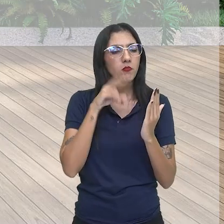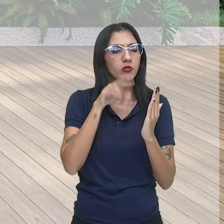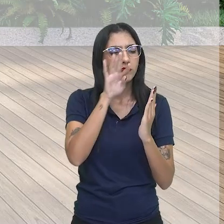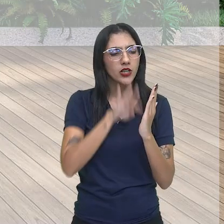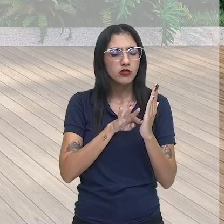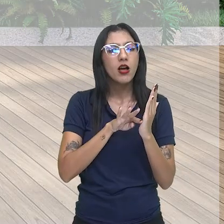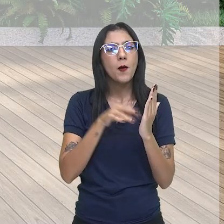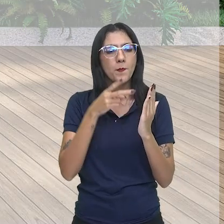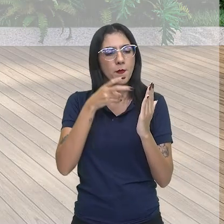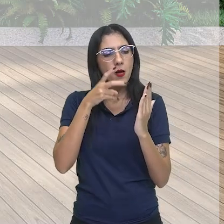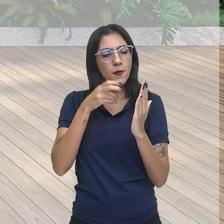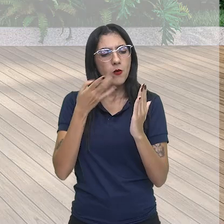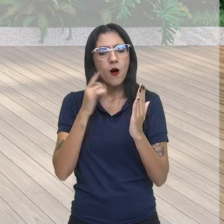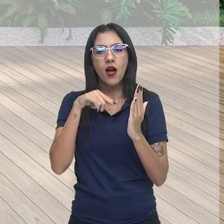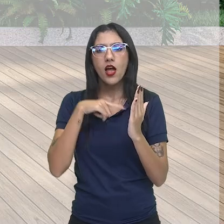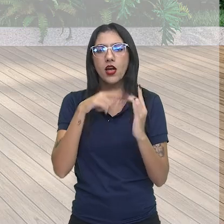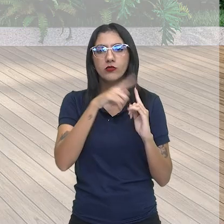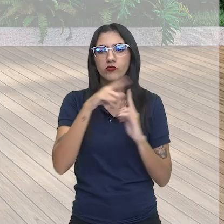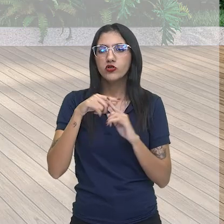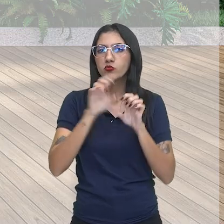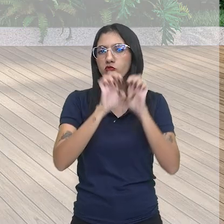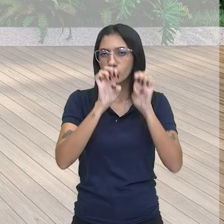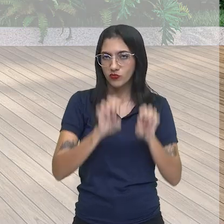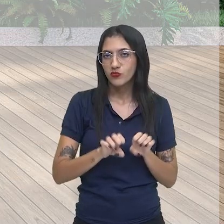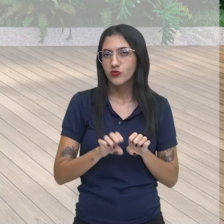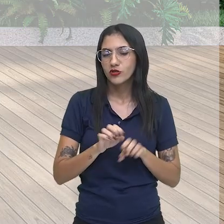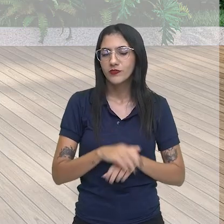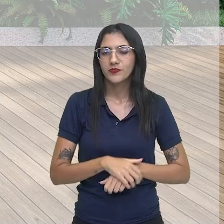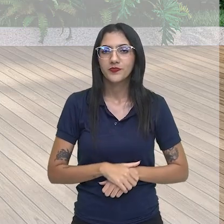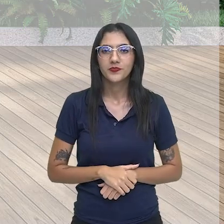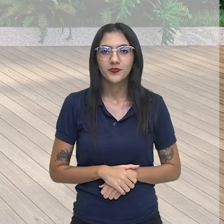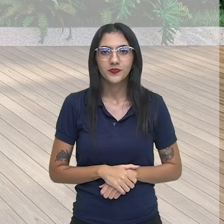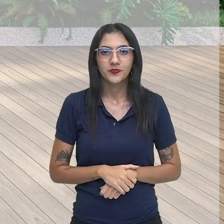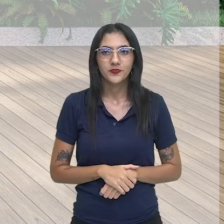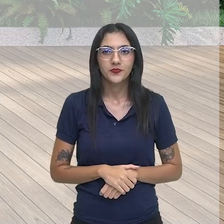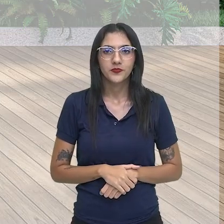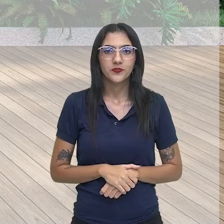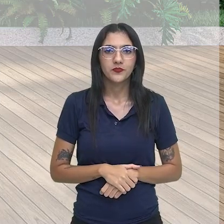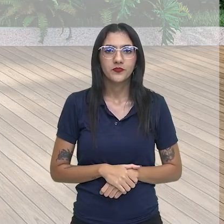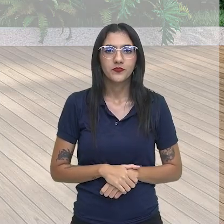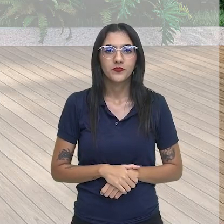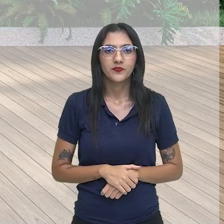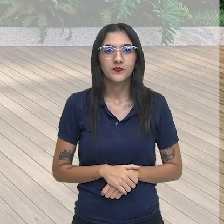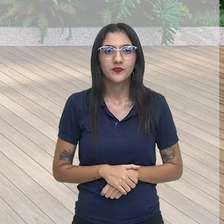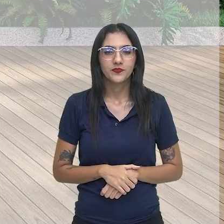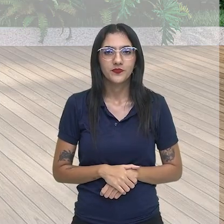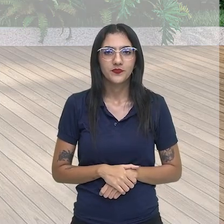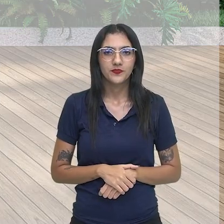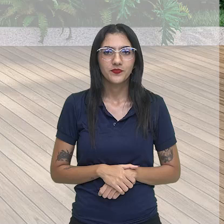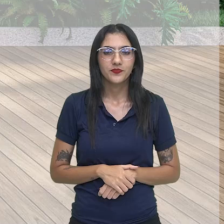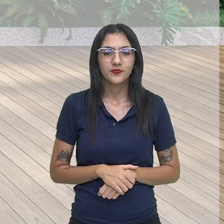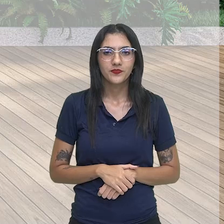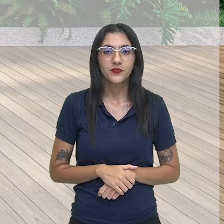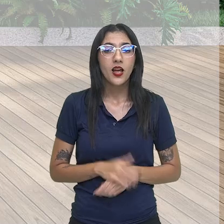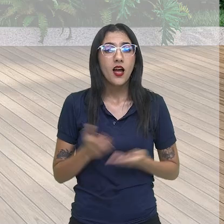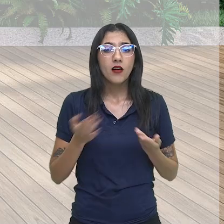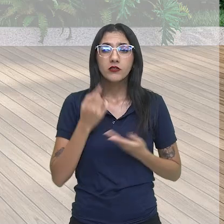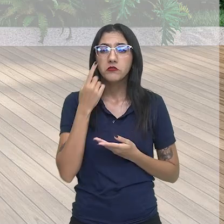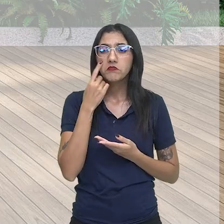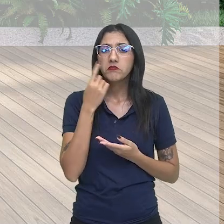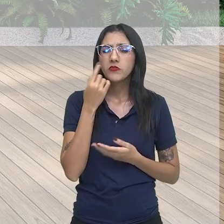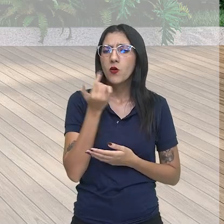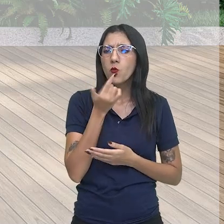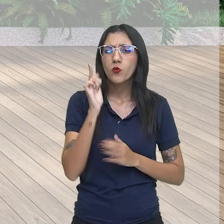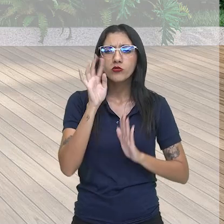por sua composição. Tá bom? E agora a gente vai fazer a leitura de um texto. Vamos ver o que a gente